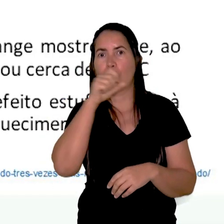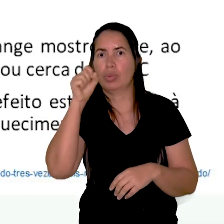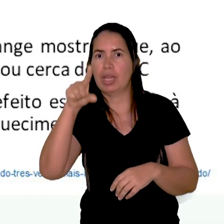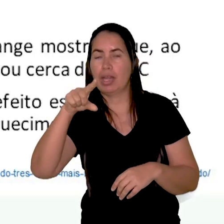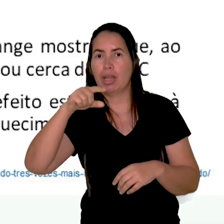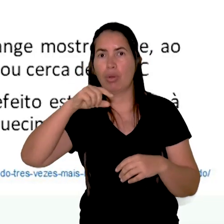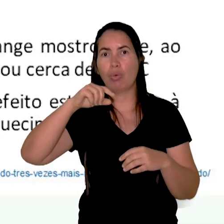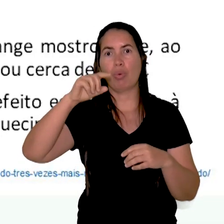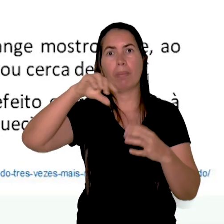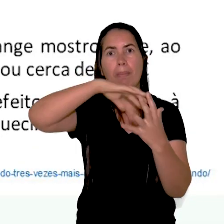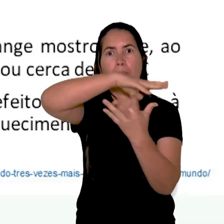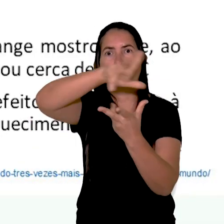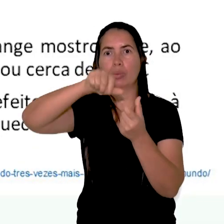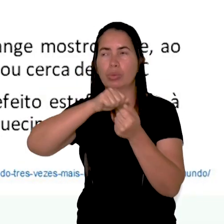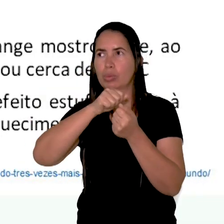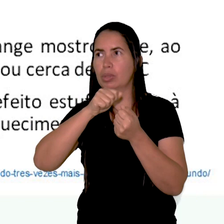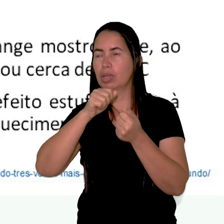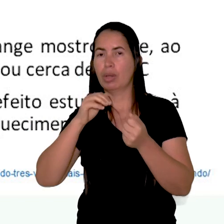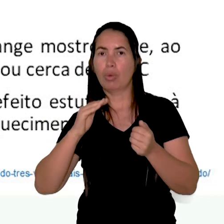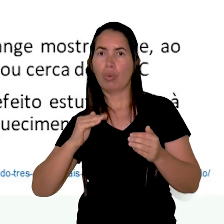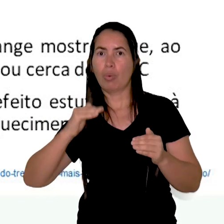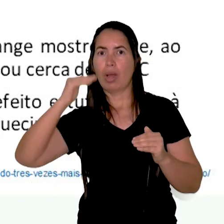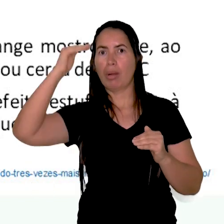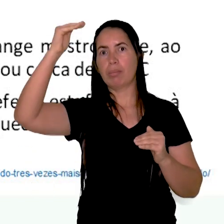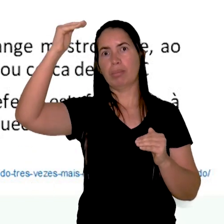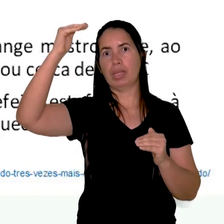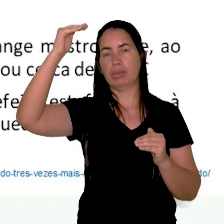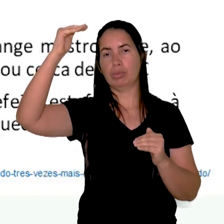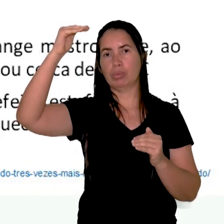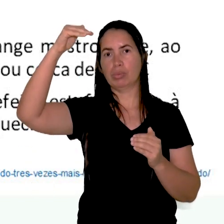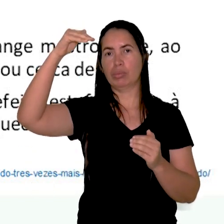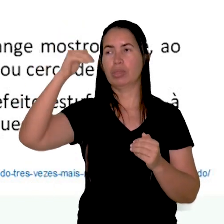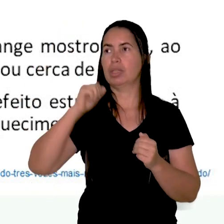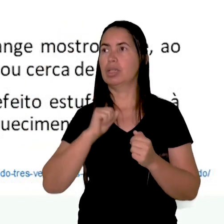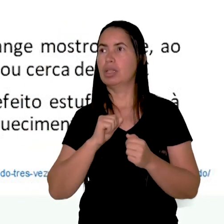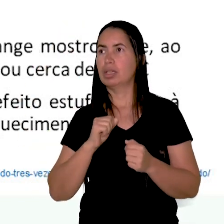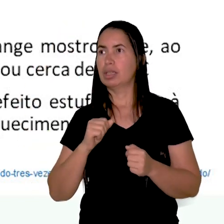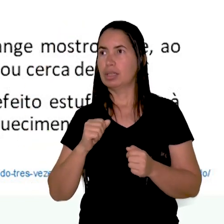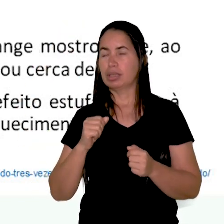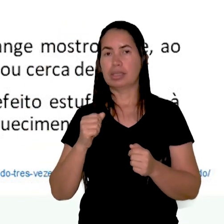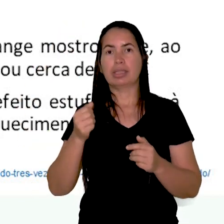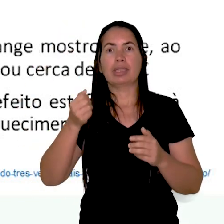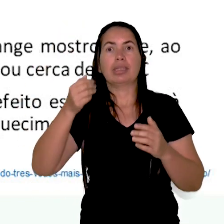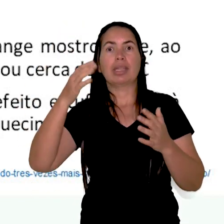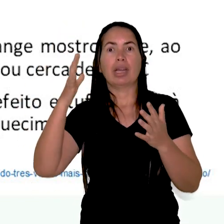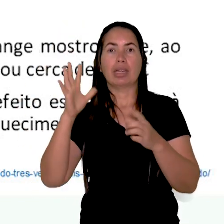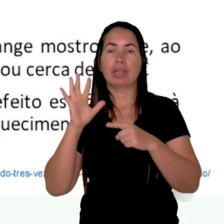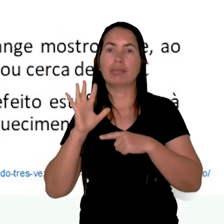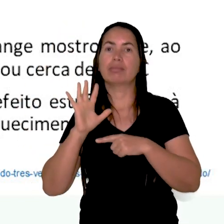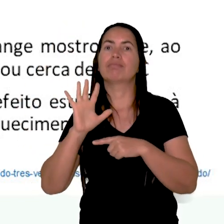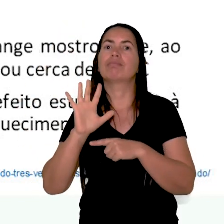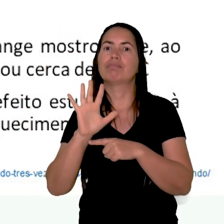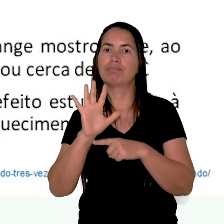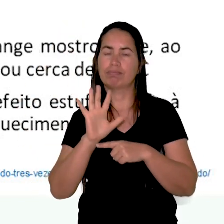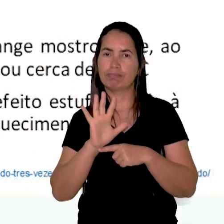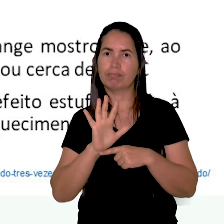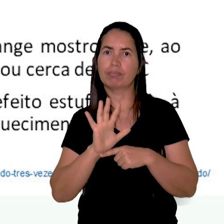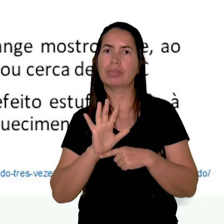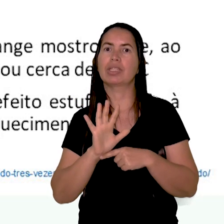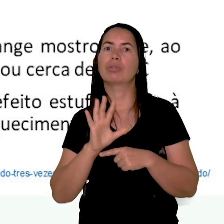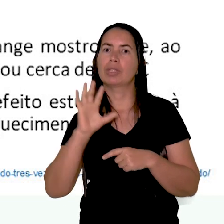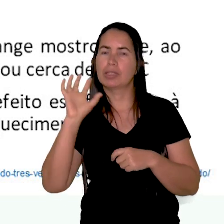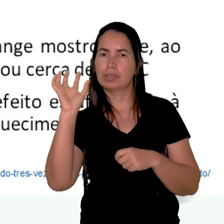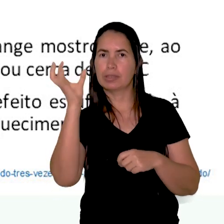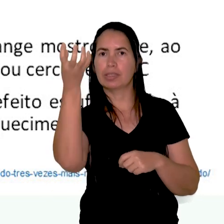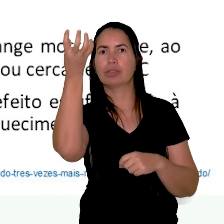que o aumento da emissão de gases do efeito estufa ligado à atividade humana está contribuindo para que